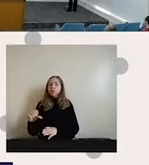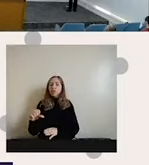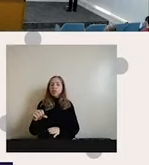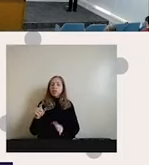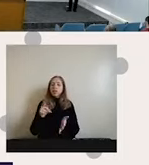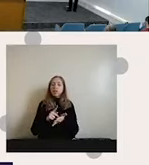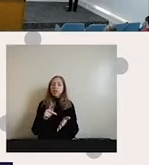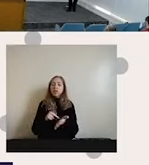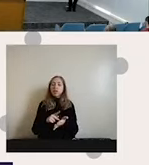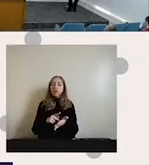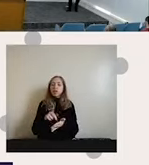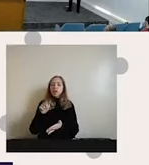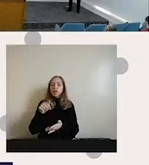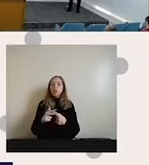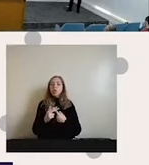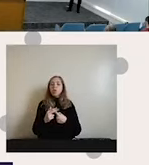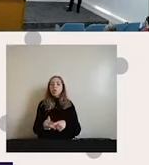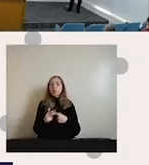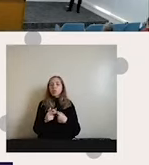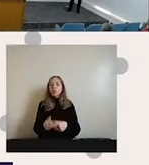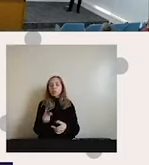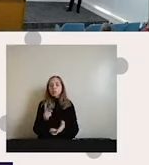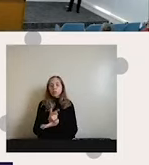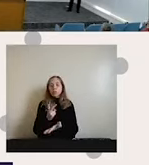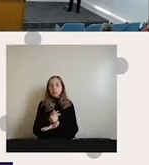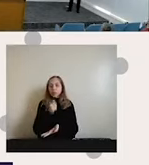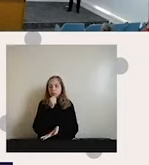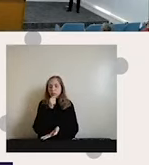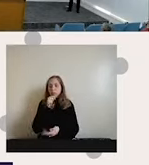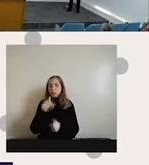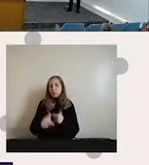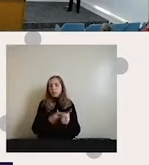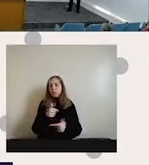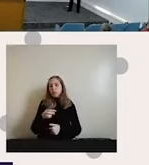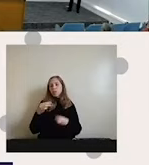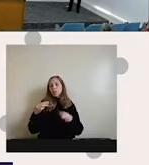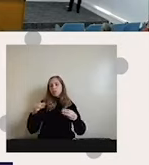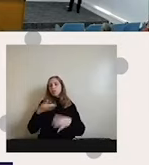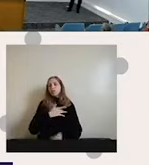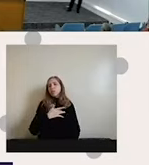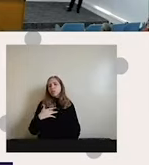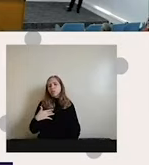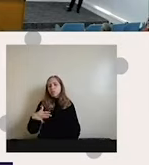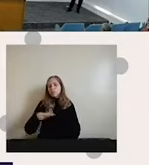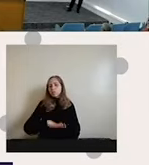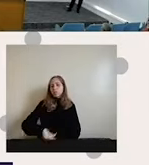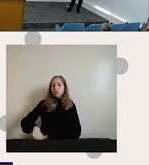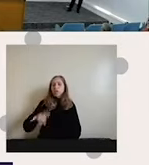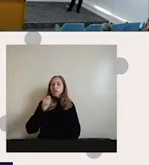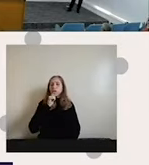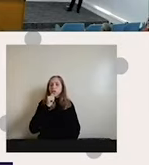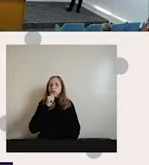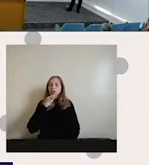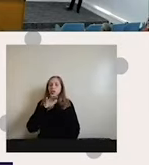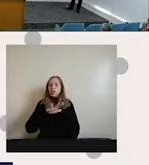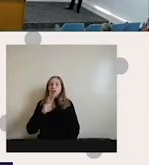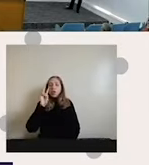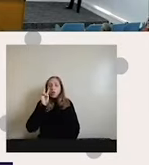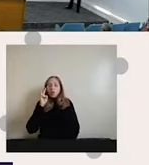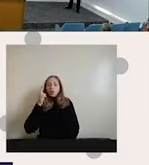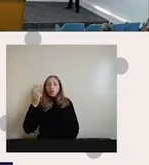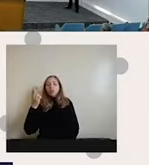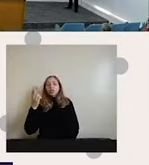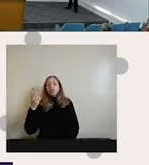a junção, na verdade, do trabalho do Ministério da Saúde, que foi replicado na esfera previdenciária, de reconhecer, quando uma pessoa tivesse